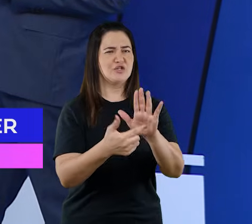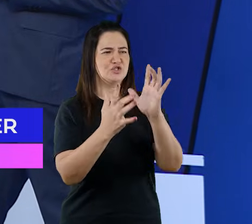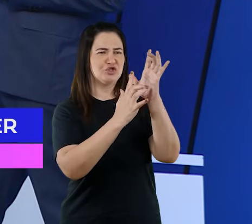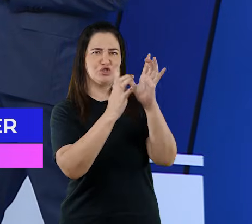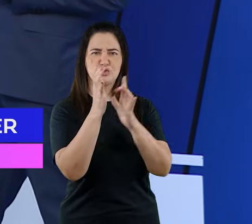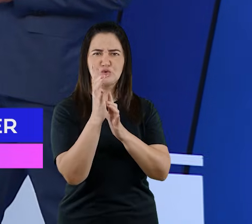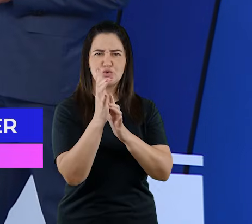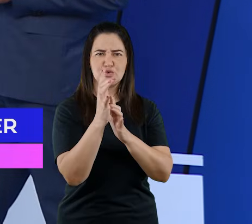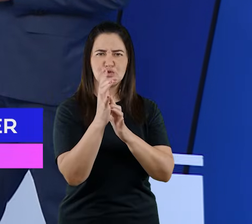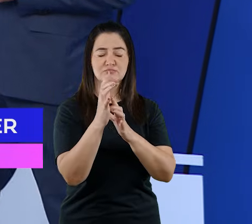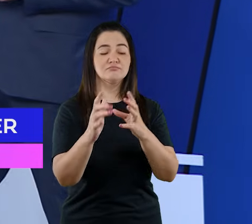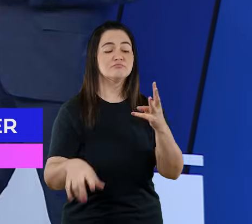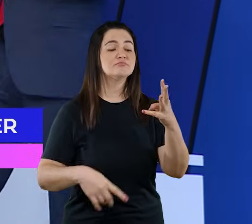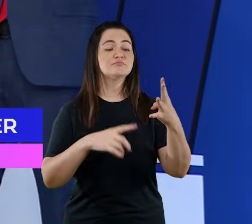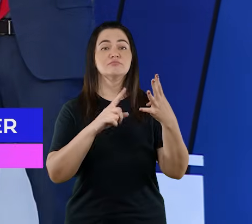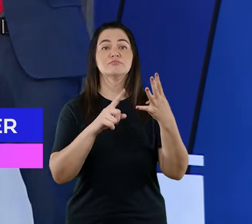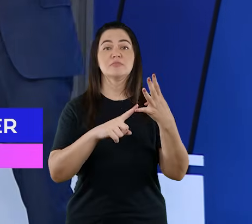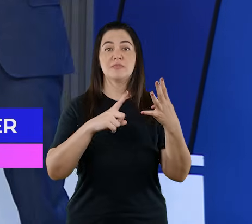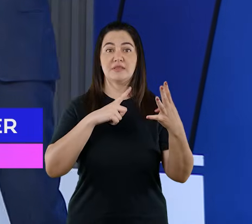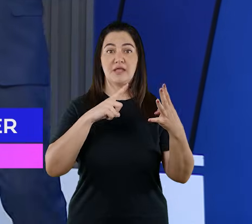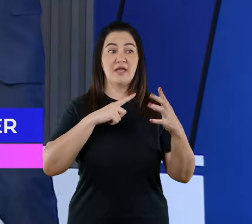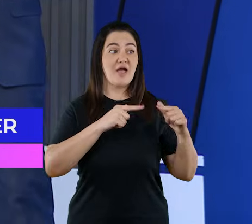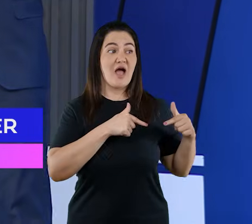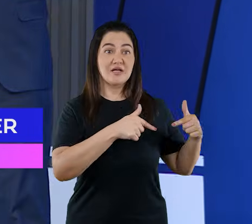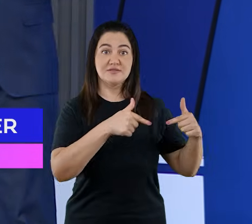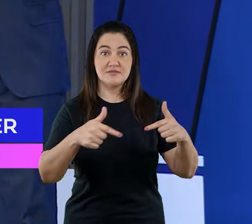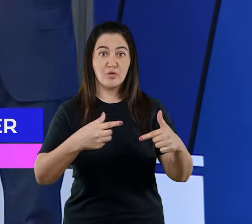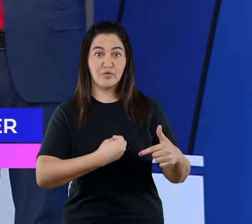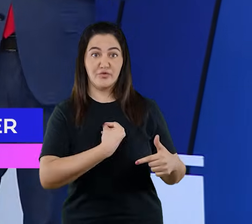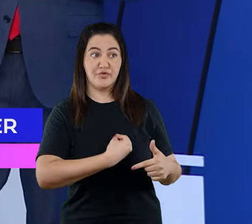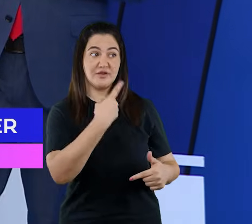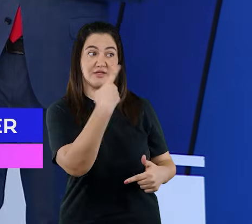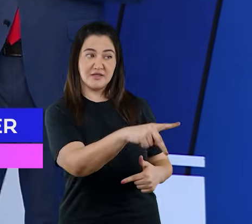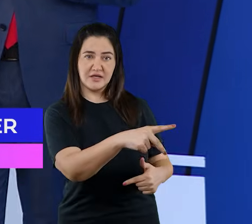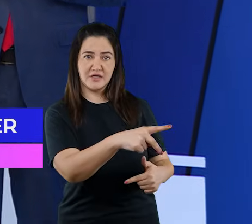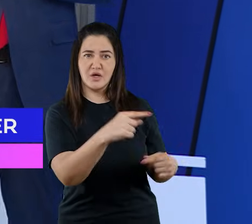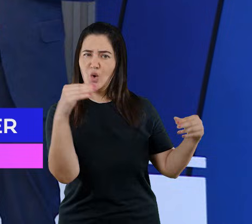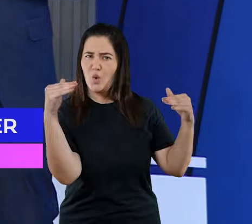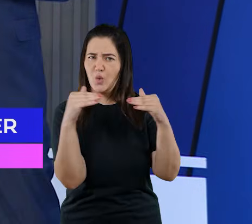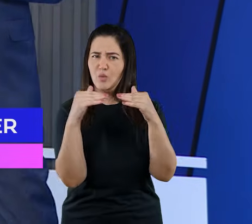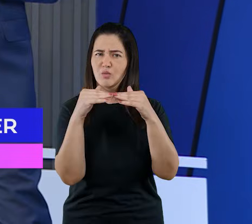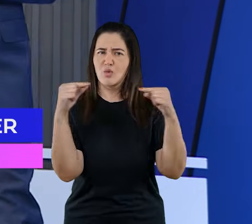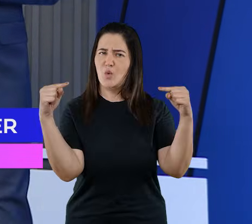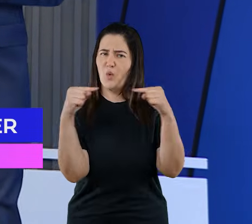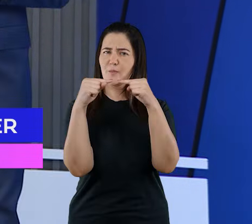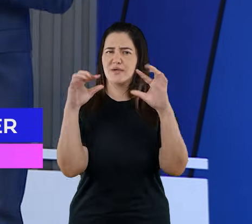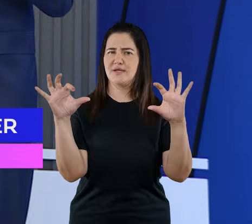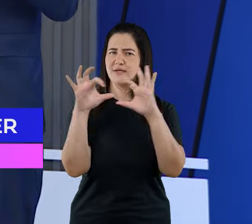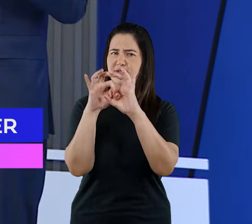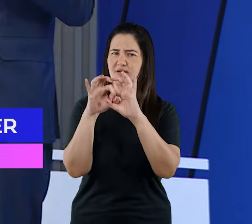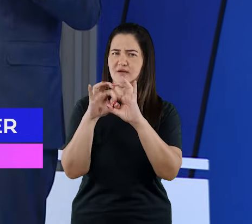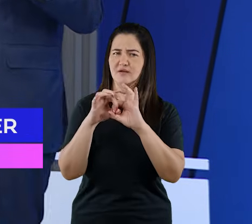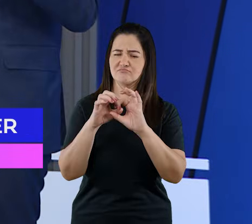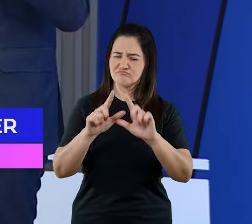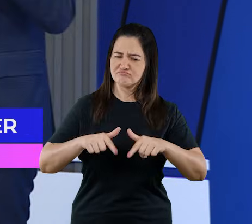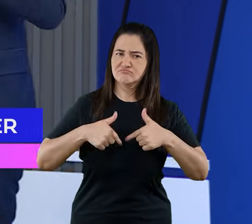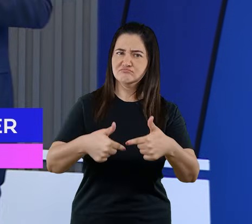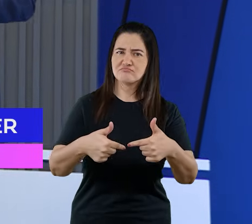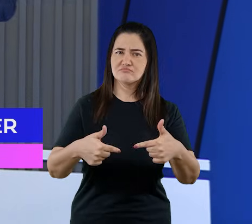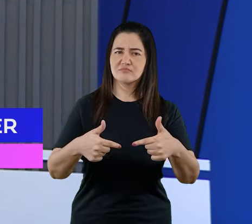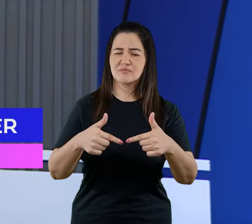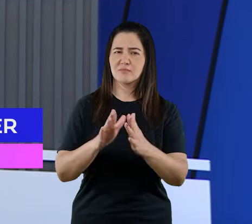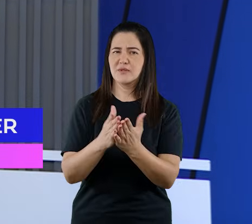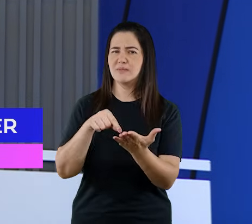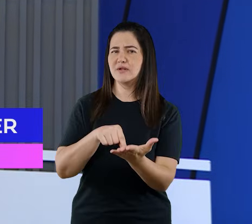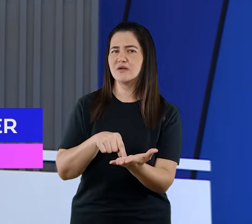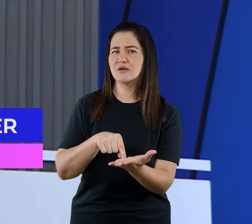os frutos do Espírito do que os dons do Espírito? A vida dele é uma vida que serve como uma